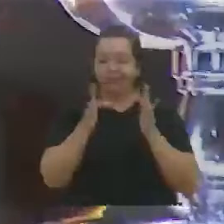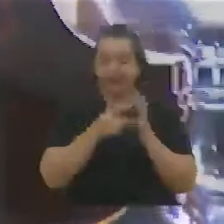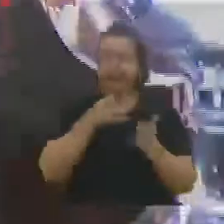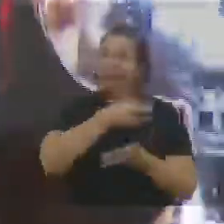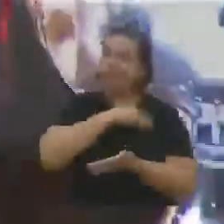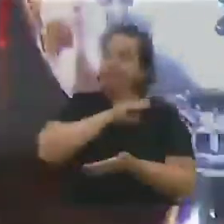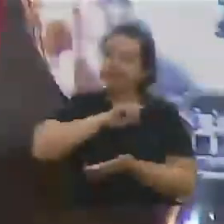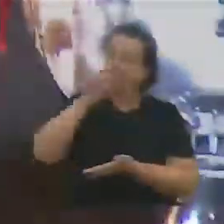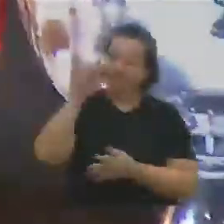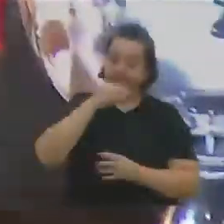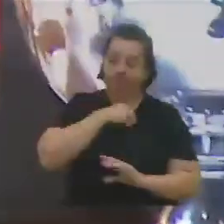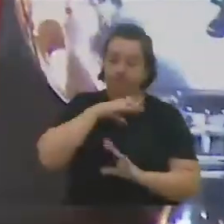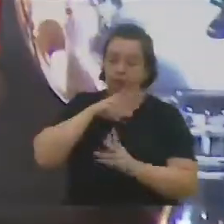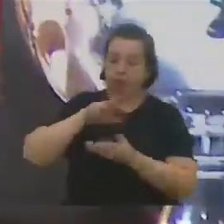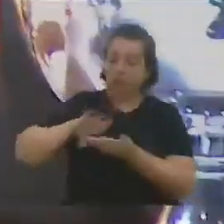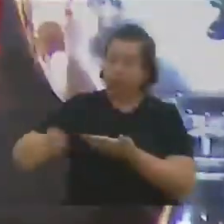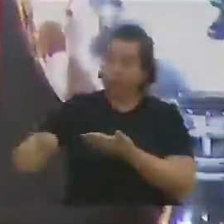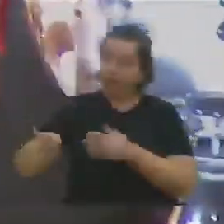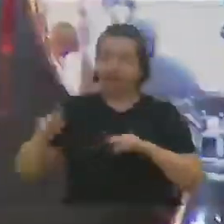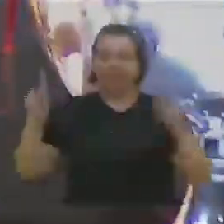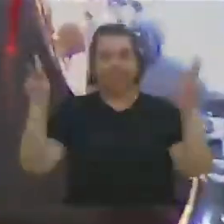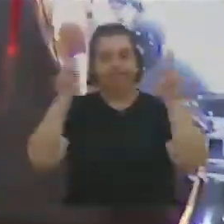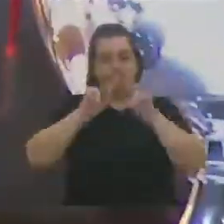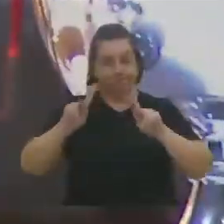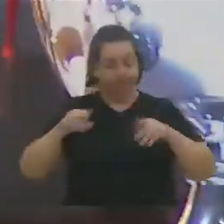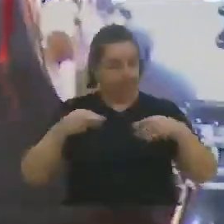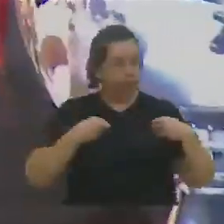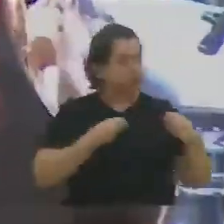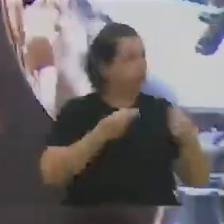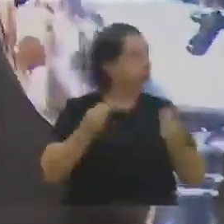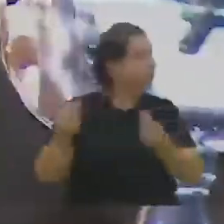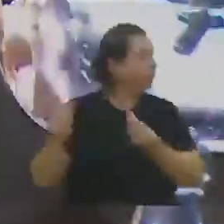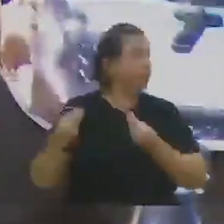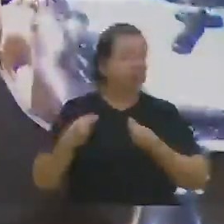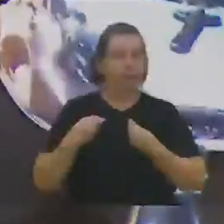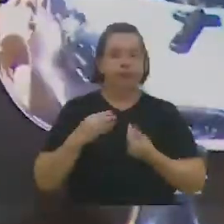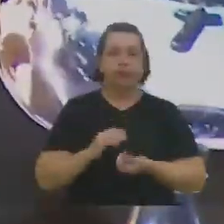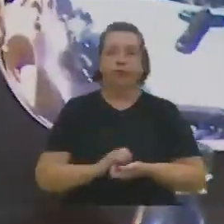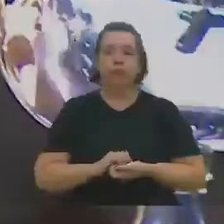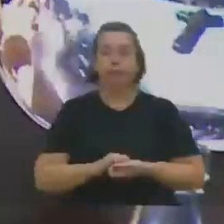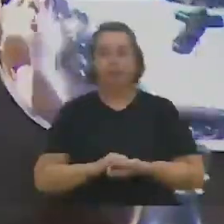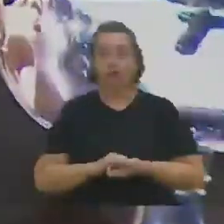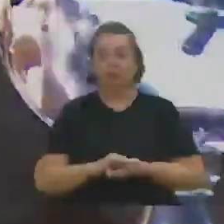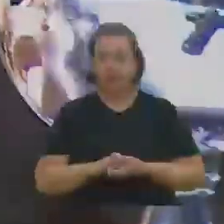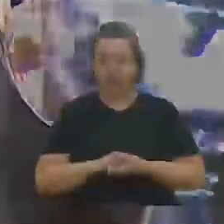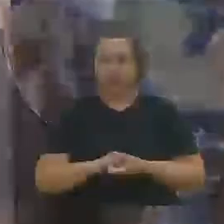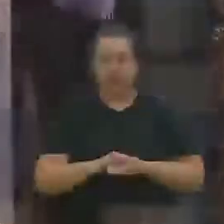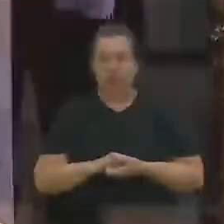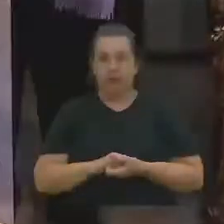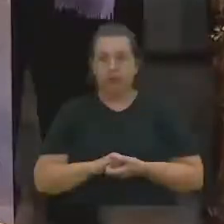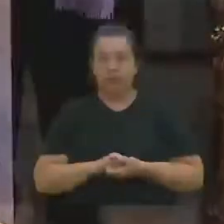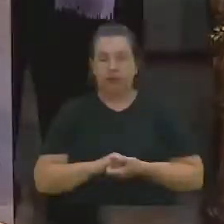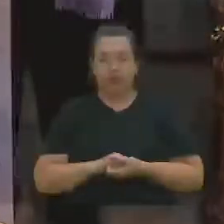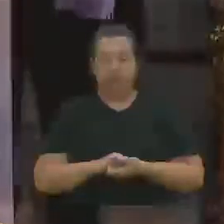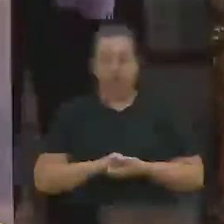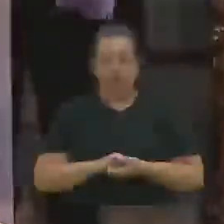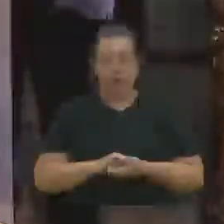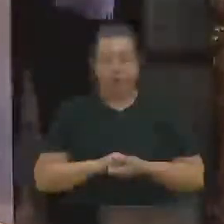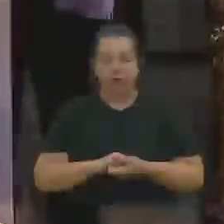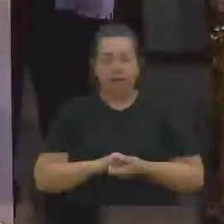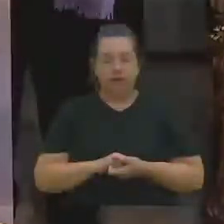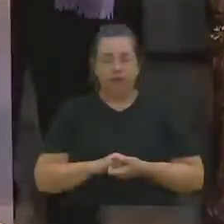tende piedade de nós. Cordeiro de Deus, que tirais o pecado do mundo, dai-nos a